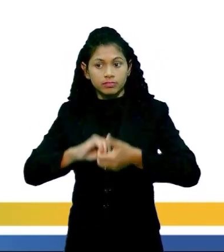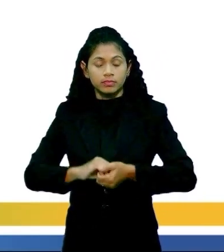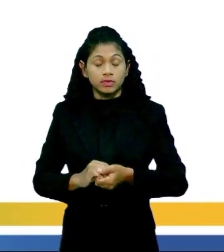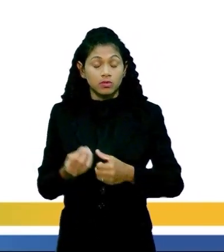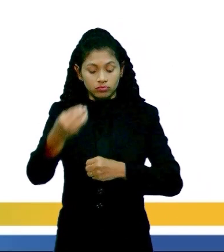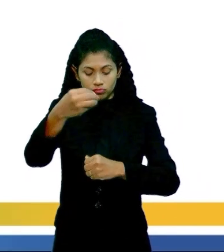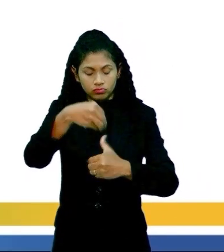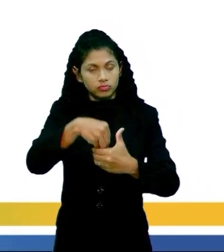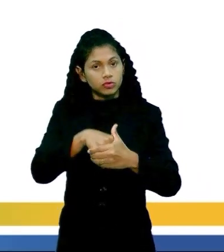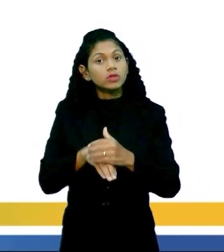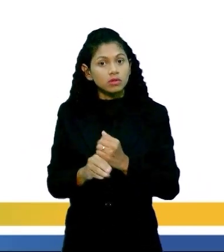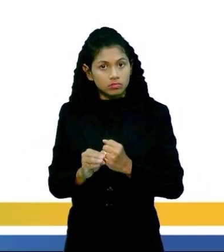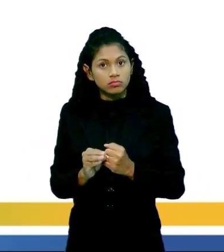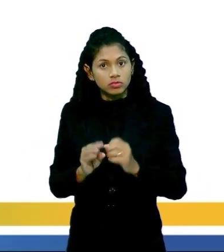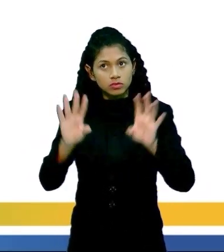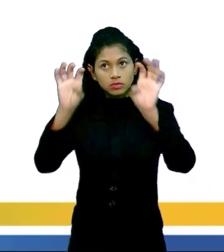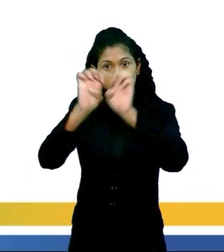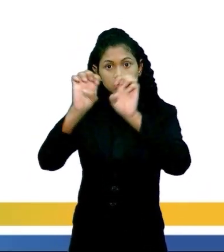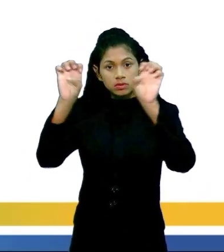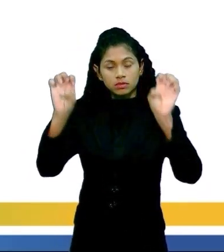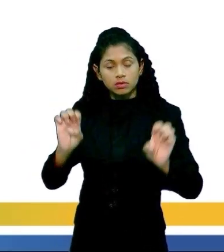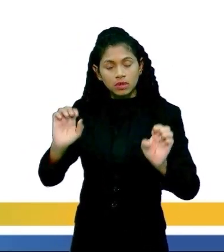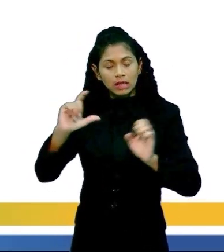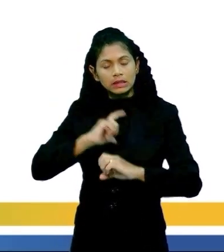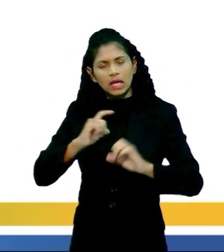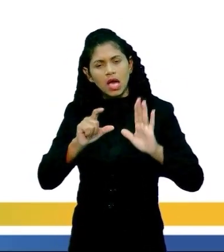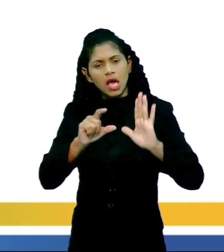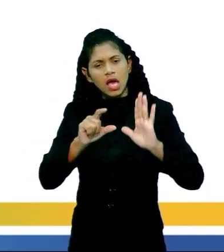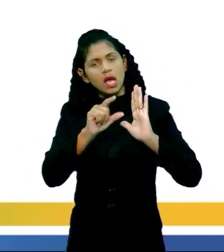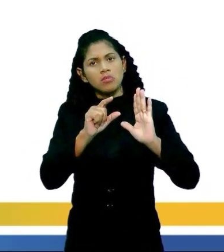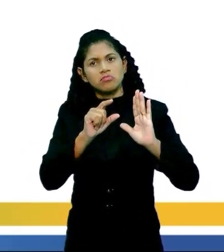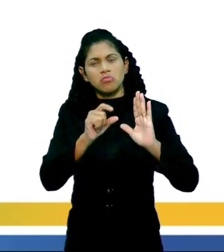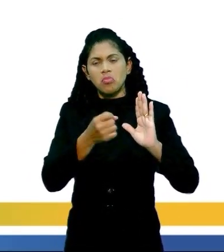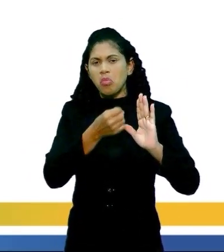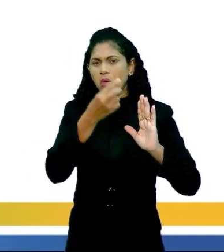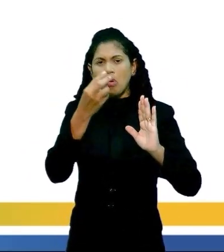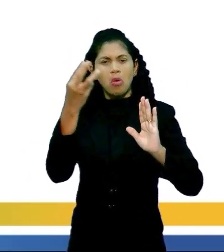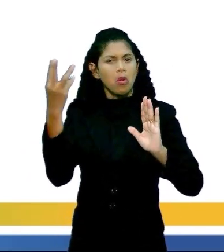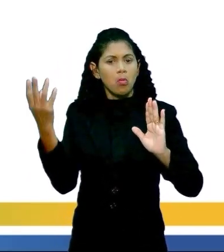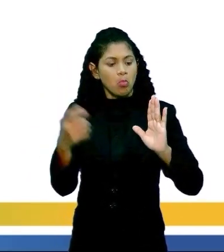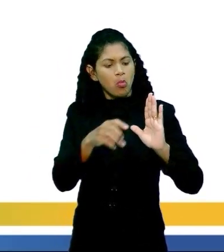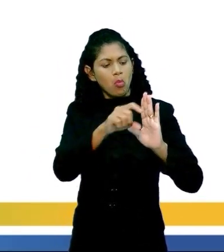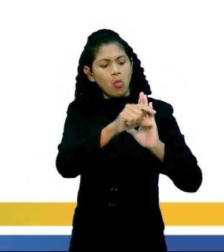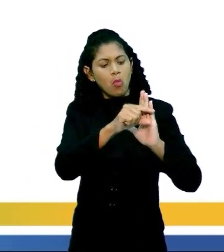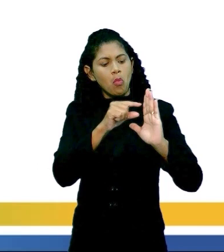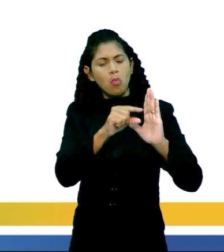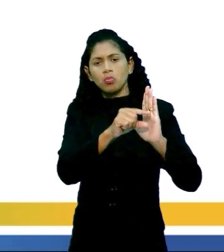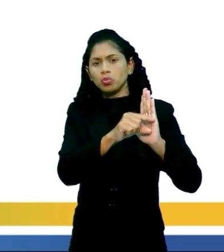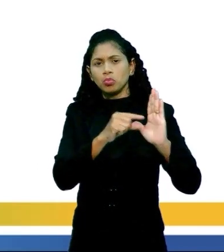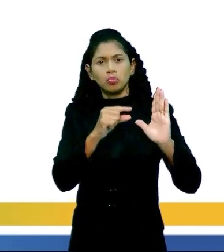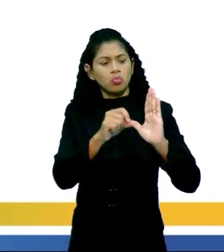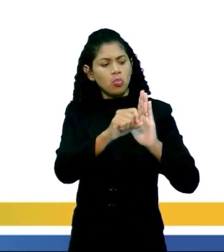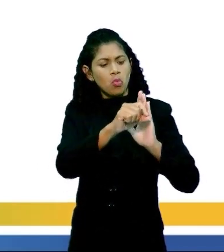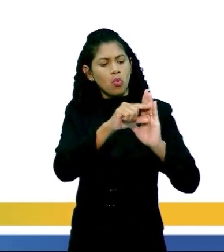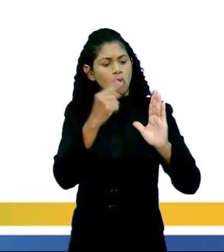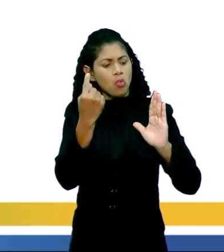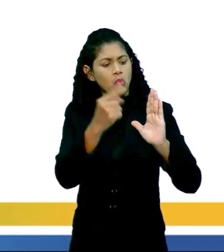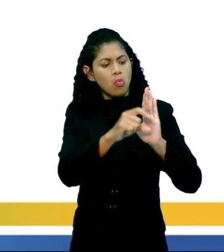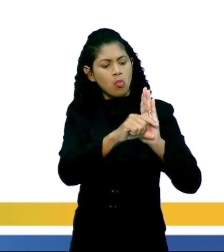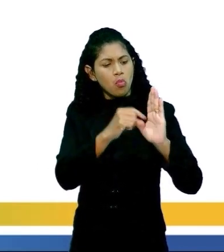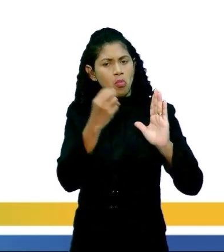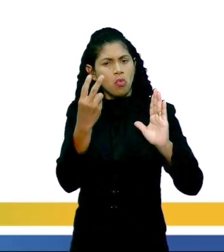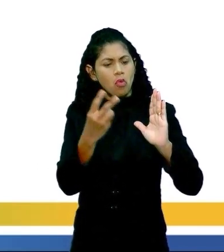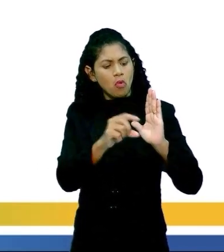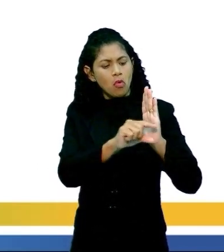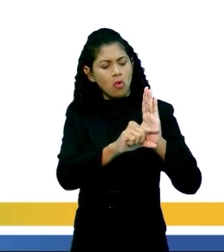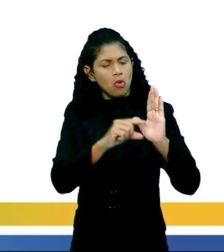você divide em parágrafos, né? Parágrafo 1, 2, 3, dependendo de quantos parágrafos tem o seu texto. Dentro do conteúdo,